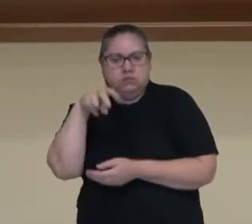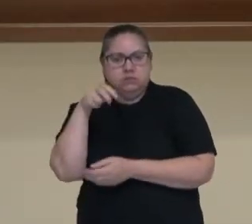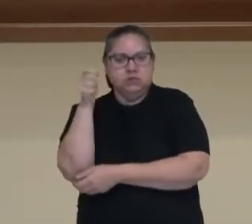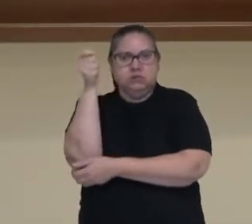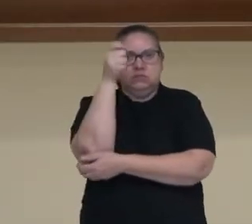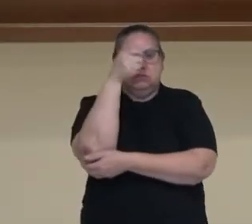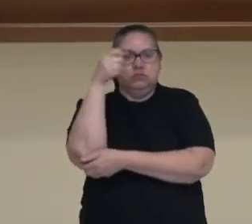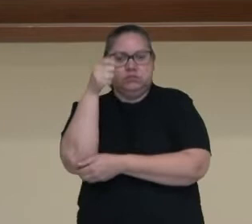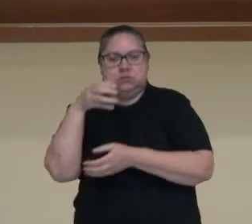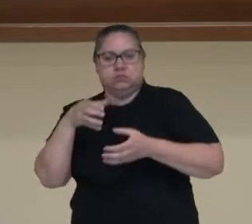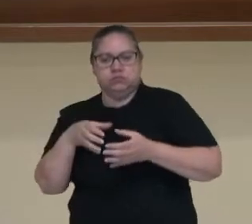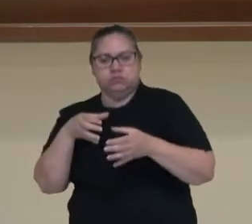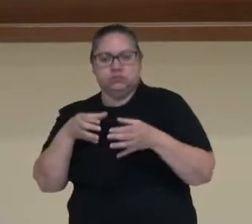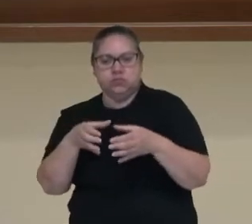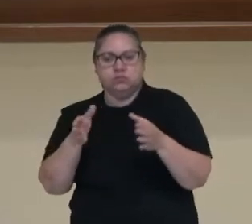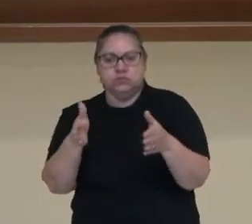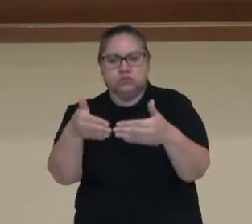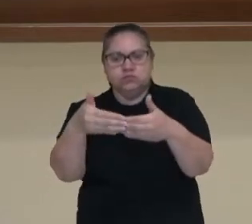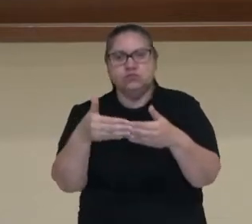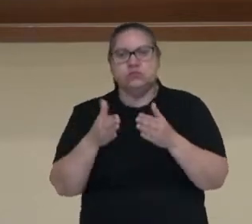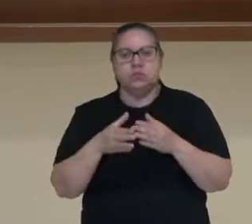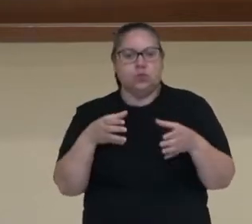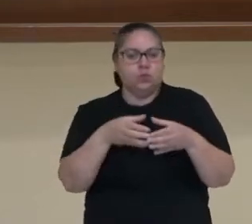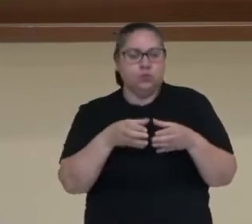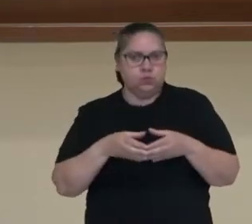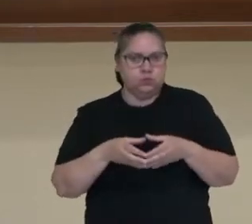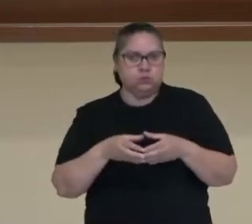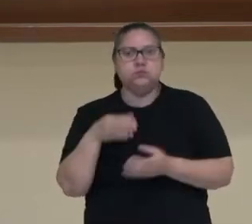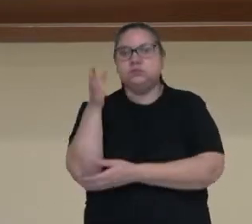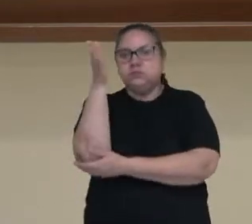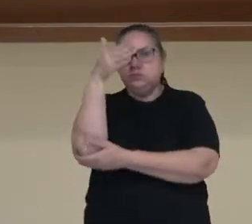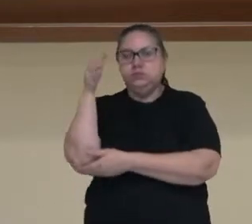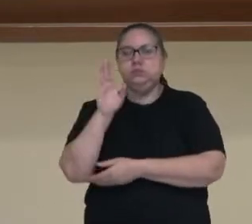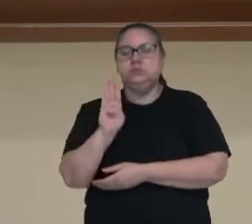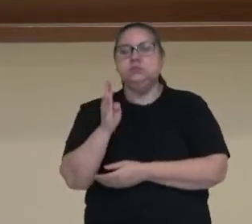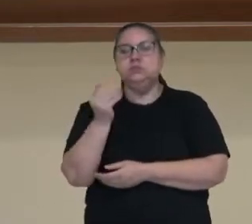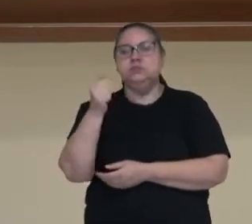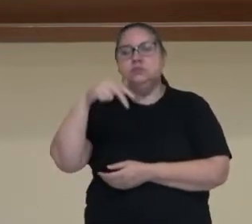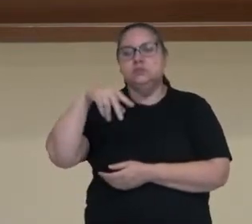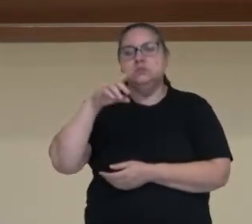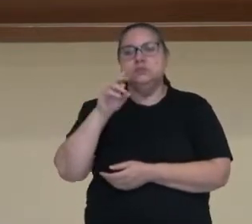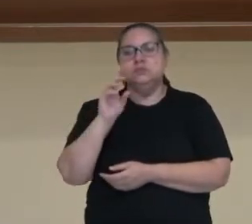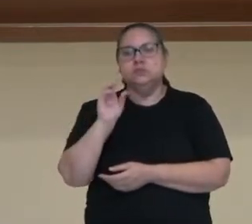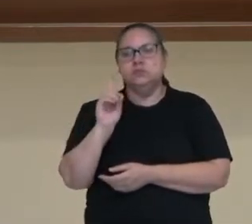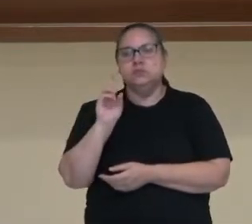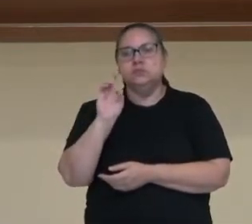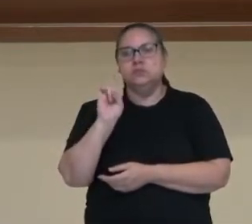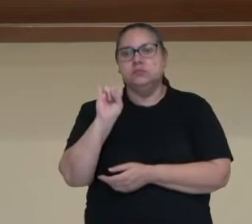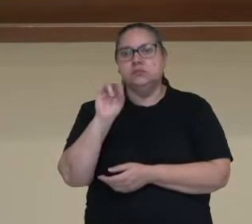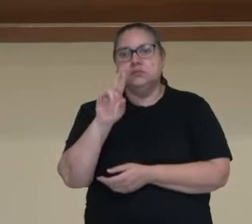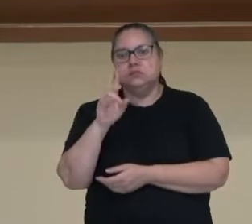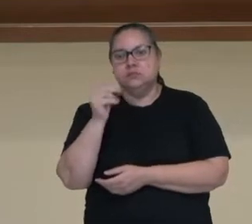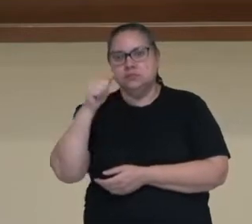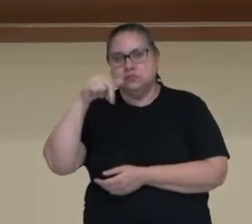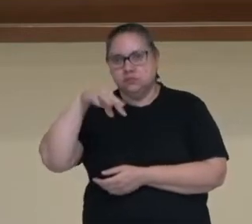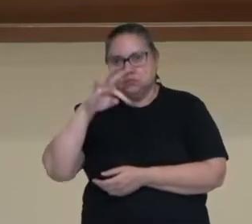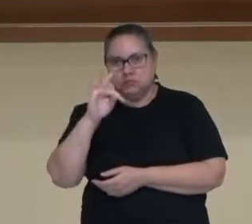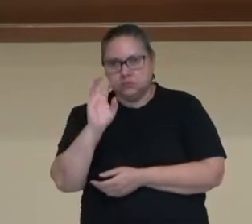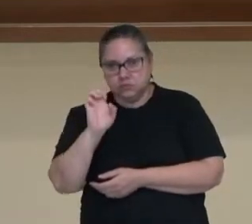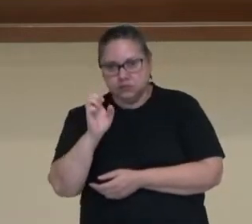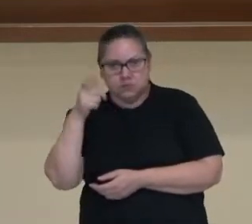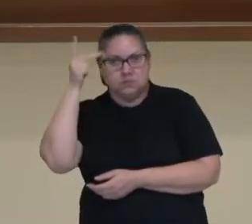a comitiva, fechando ali o grupo de bandeirantes, de paulistas, que adentravam, enfim,